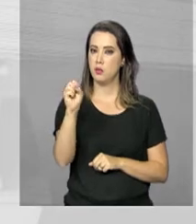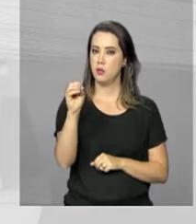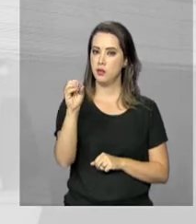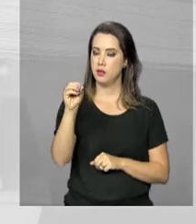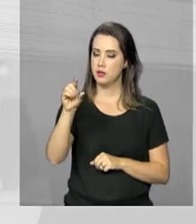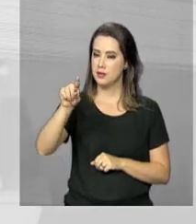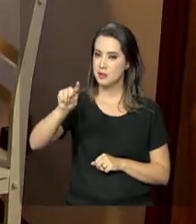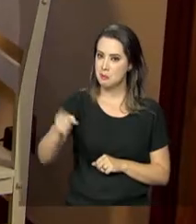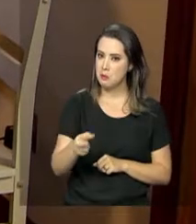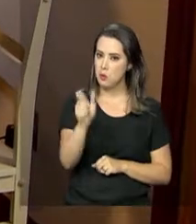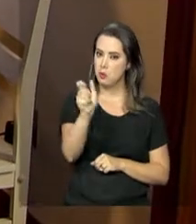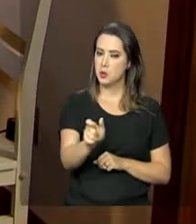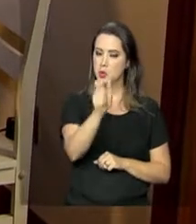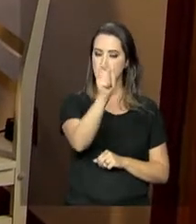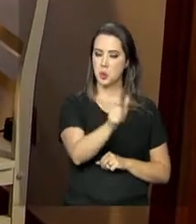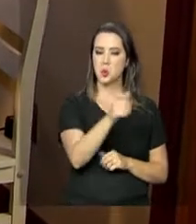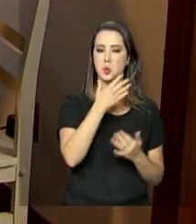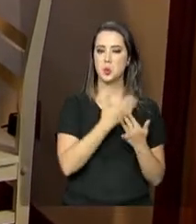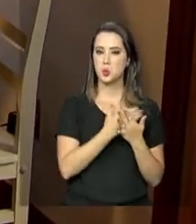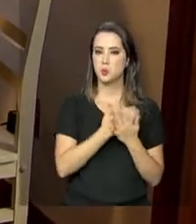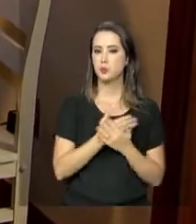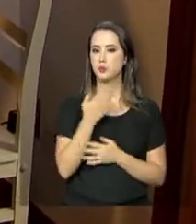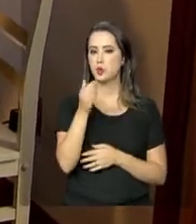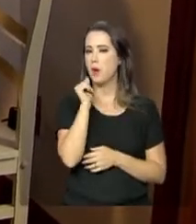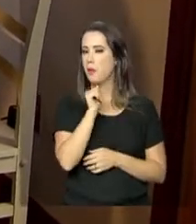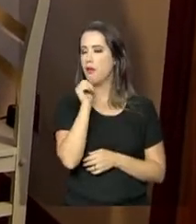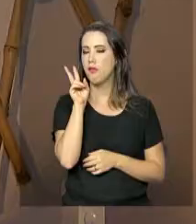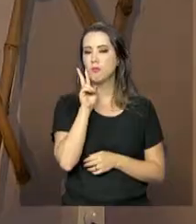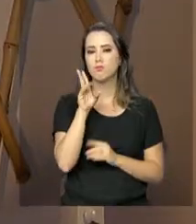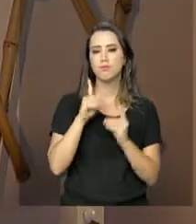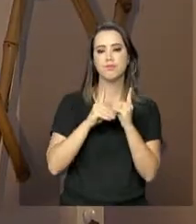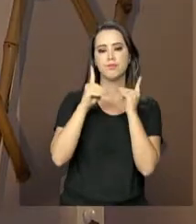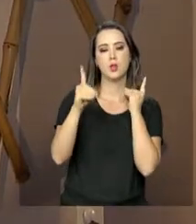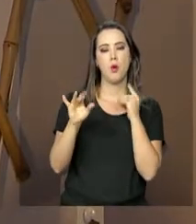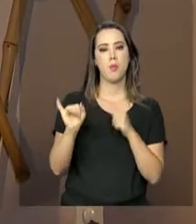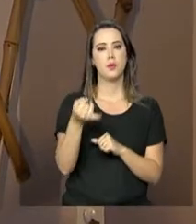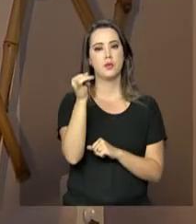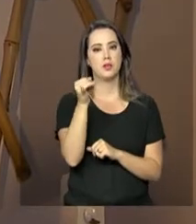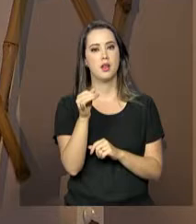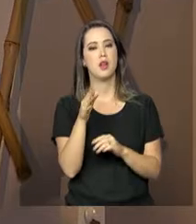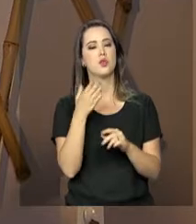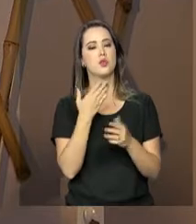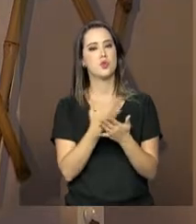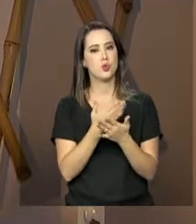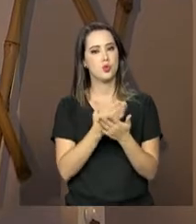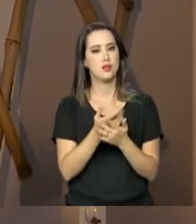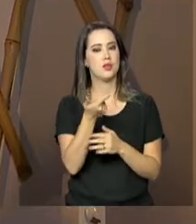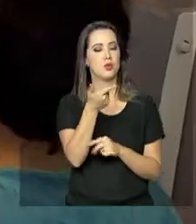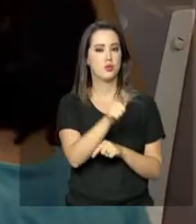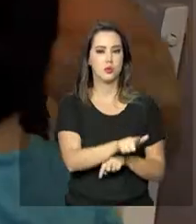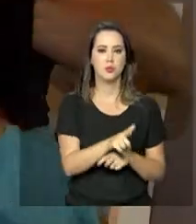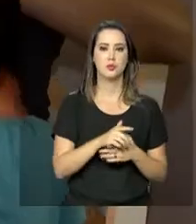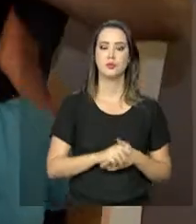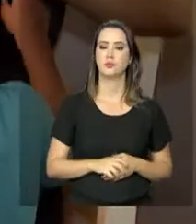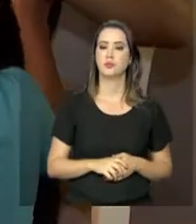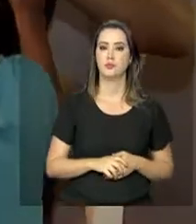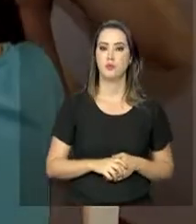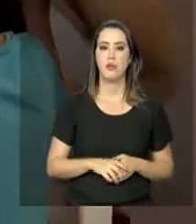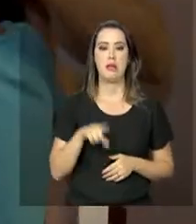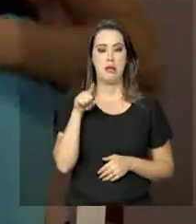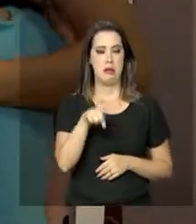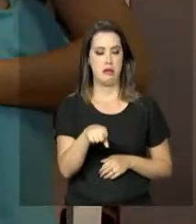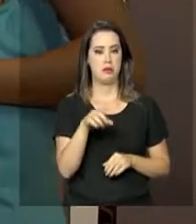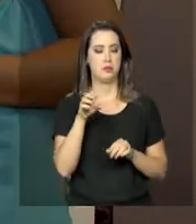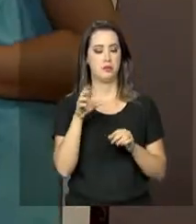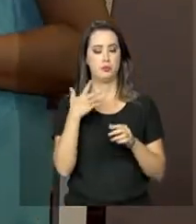estudantes vanessa turollo viu na ead a oportunidade de fazer uma segunda graduação formada